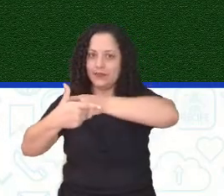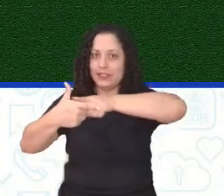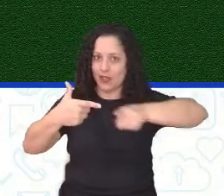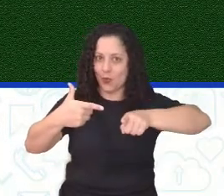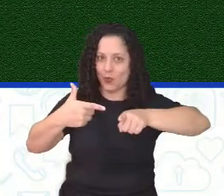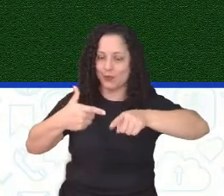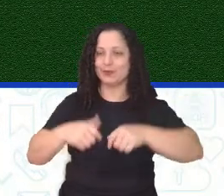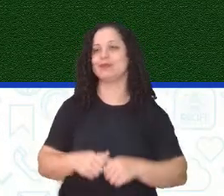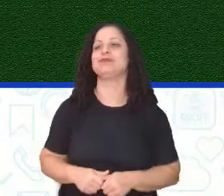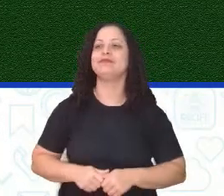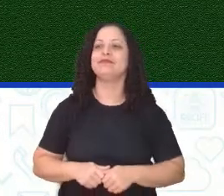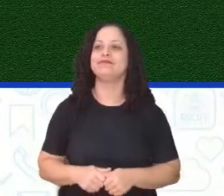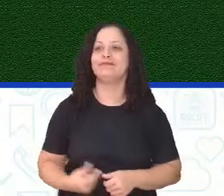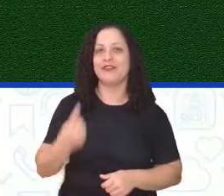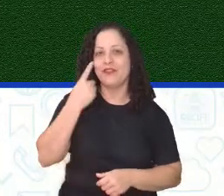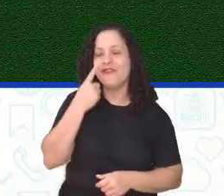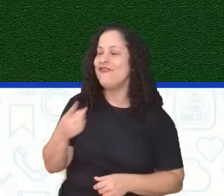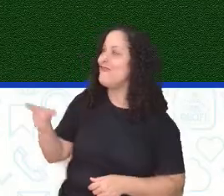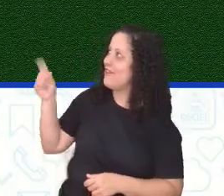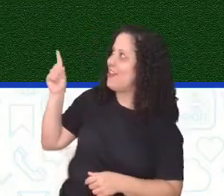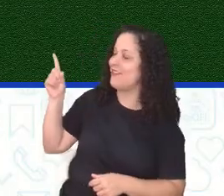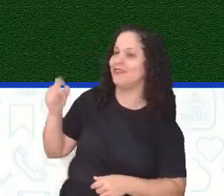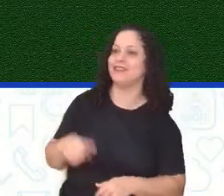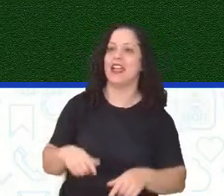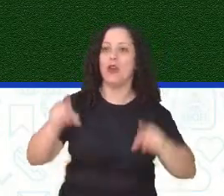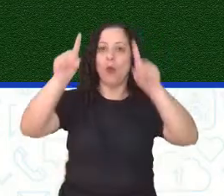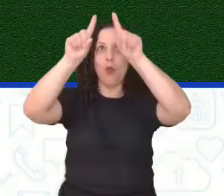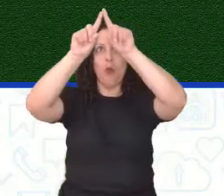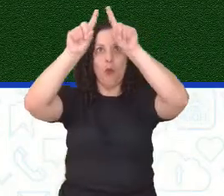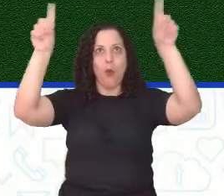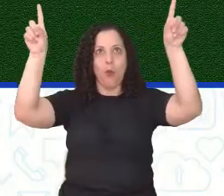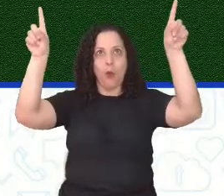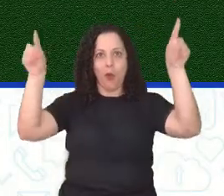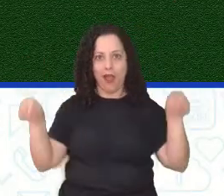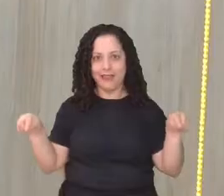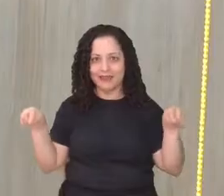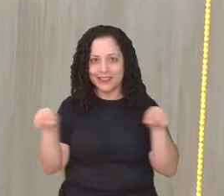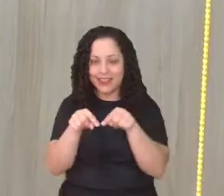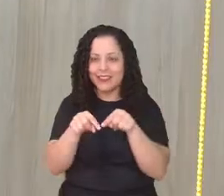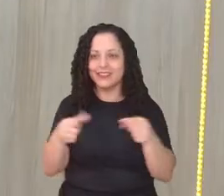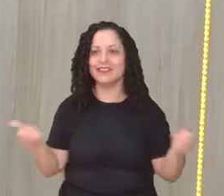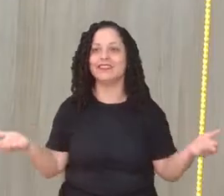aí. Peguei meu quadradinho, vem aqui em mim.